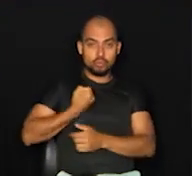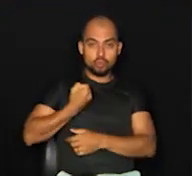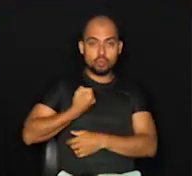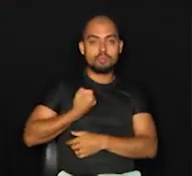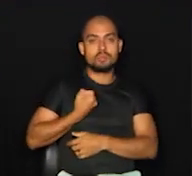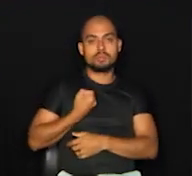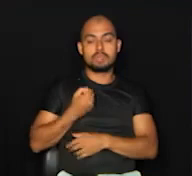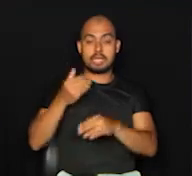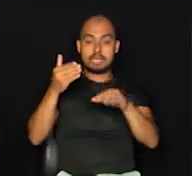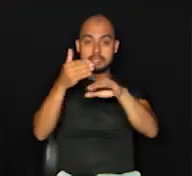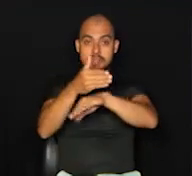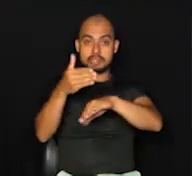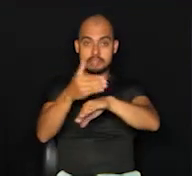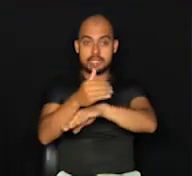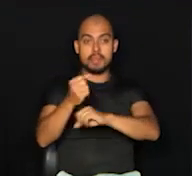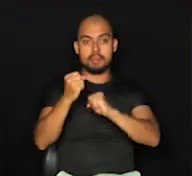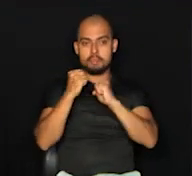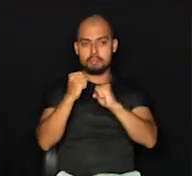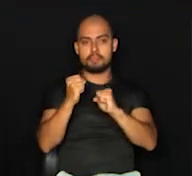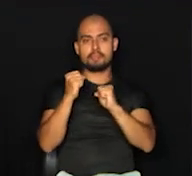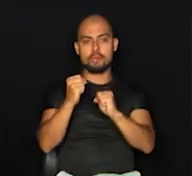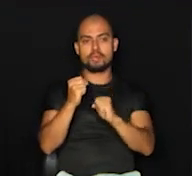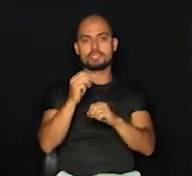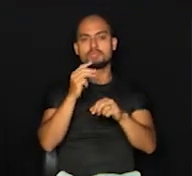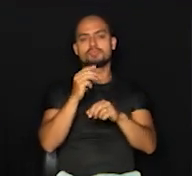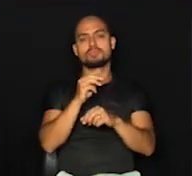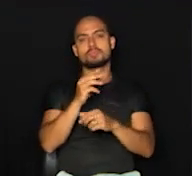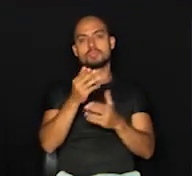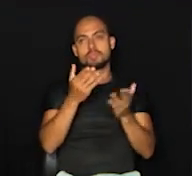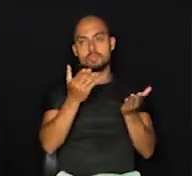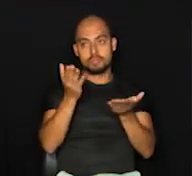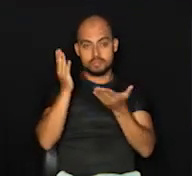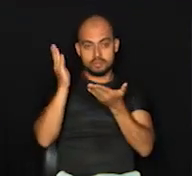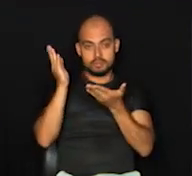pode acessar esses canais, na verdade,